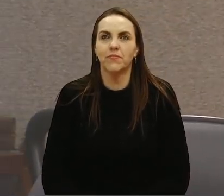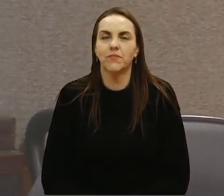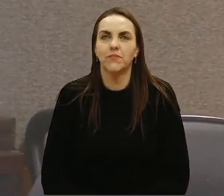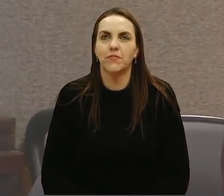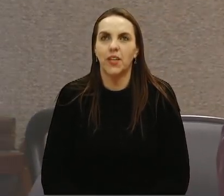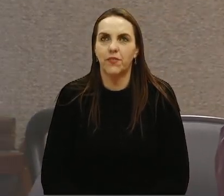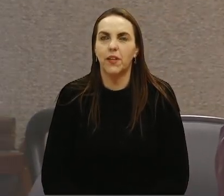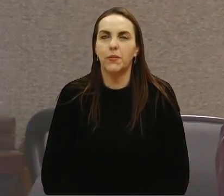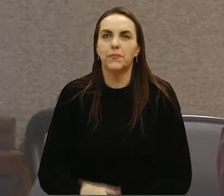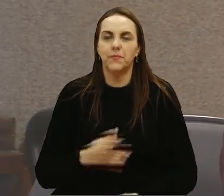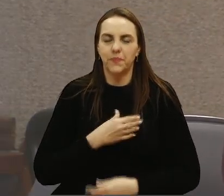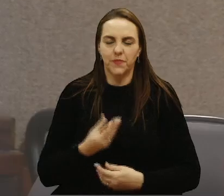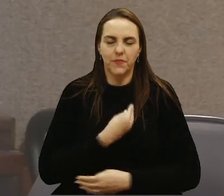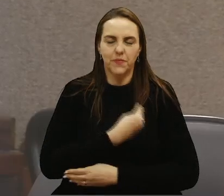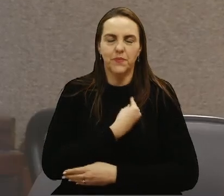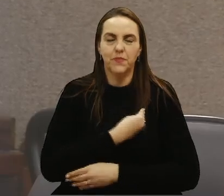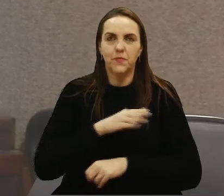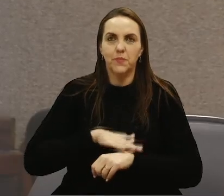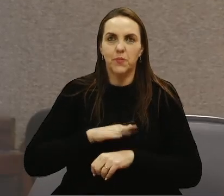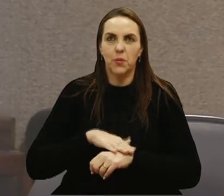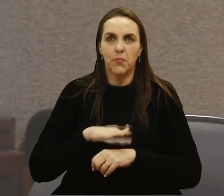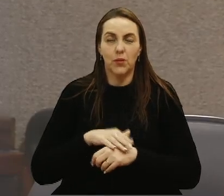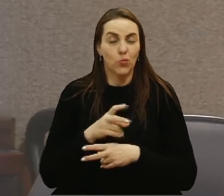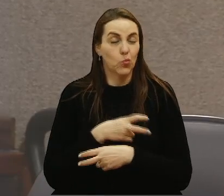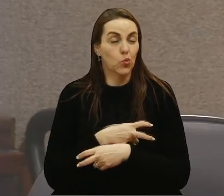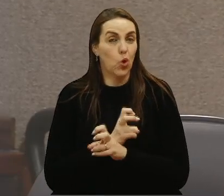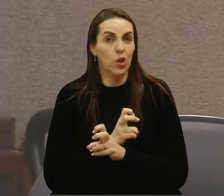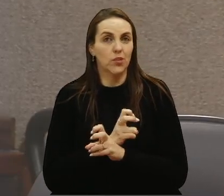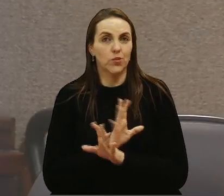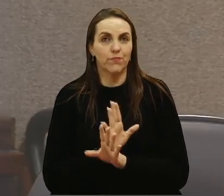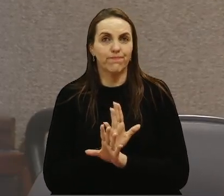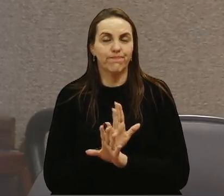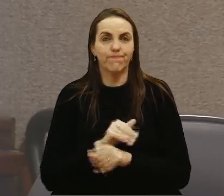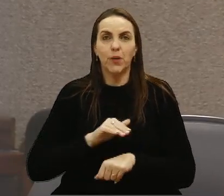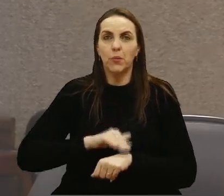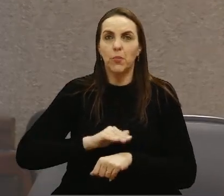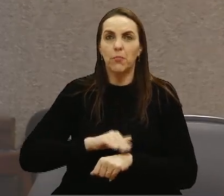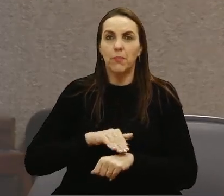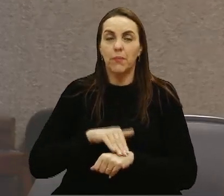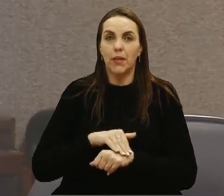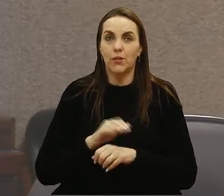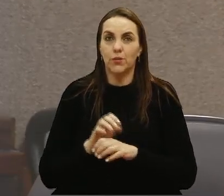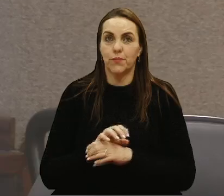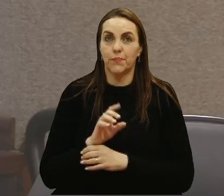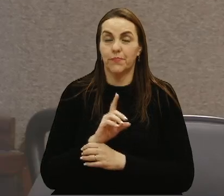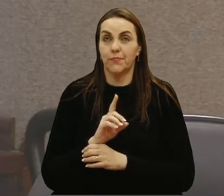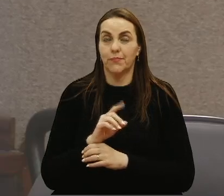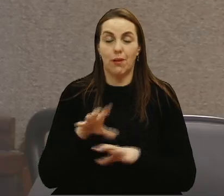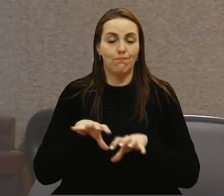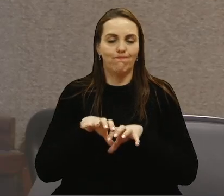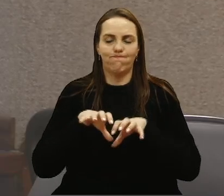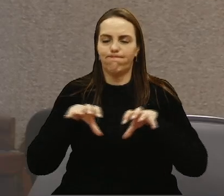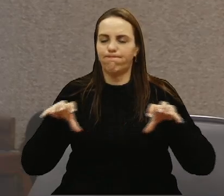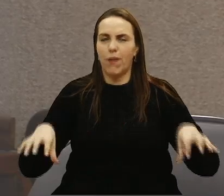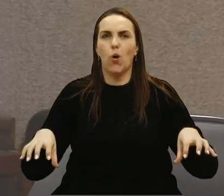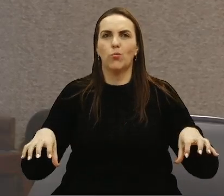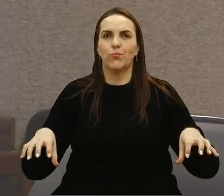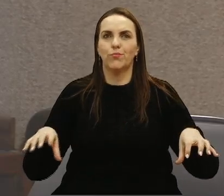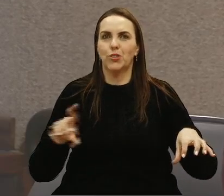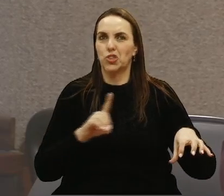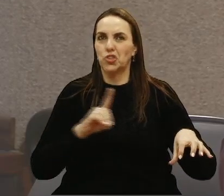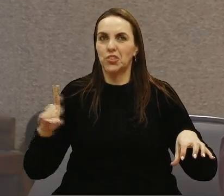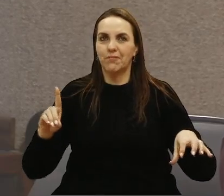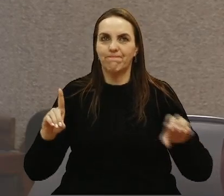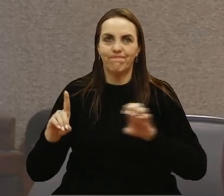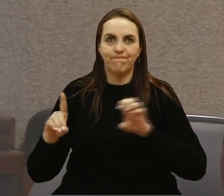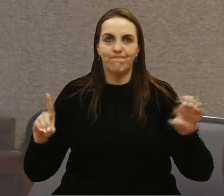estamos vivendo num momento extremamente tóxico, este momento da extrema polarização. Um lado mostra